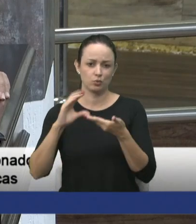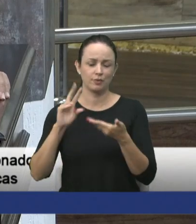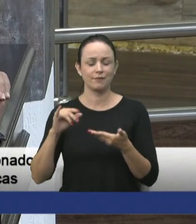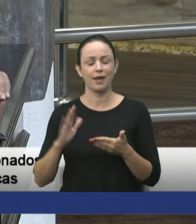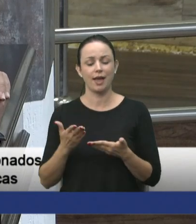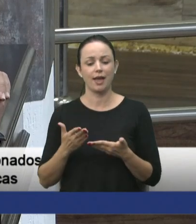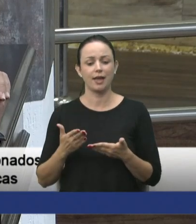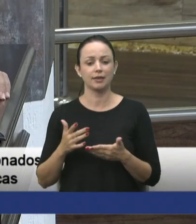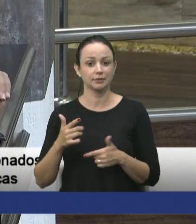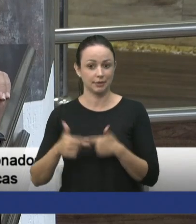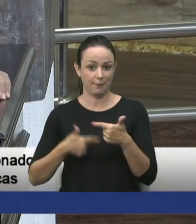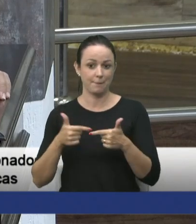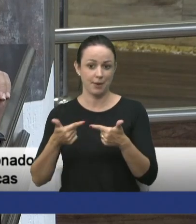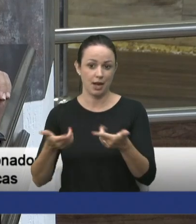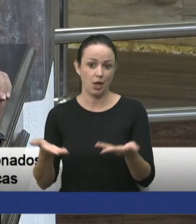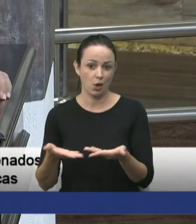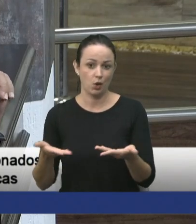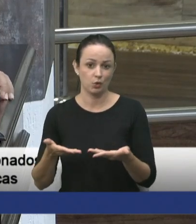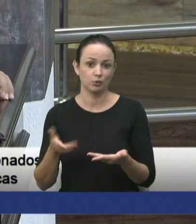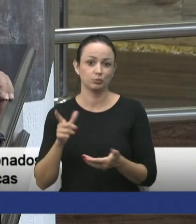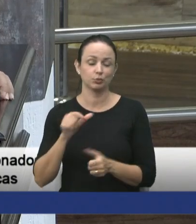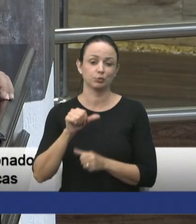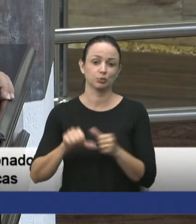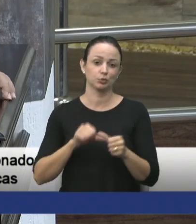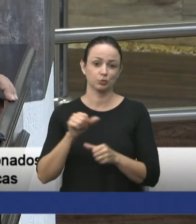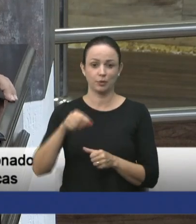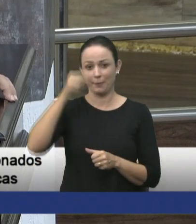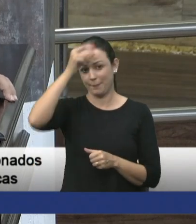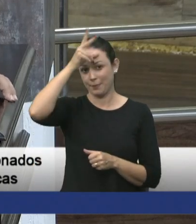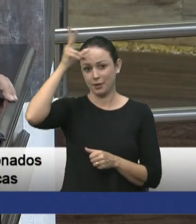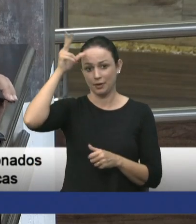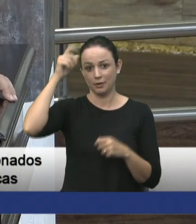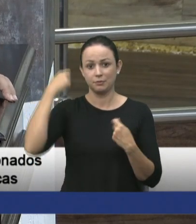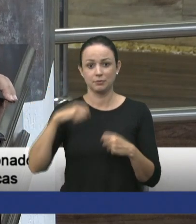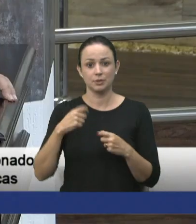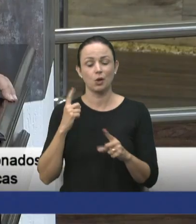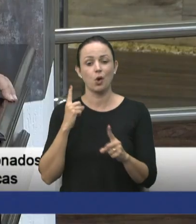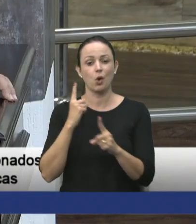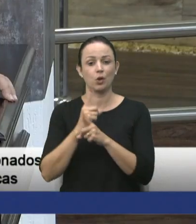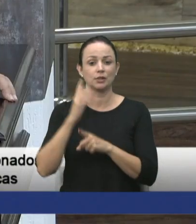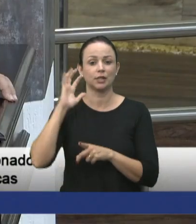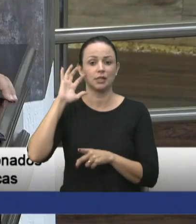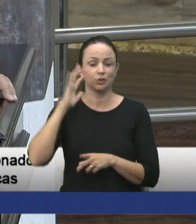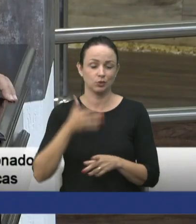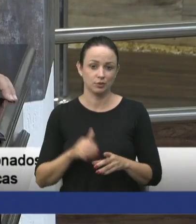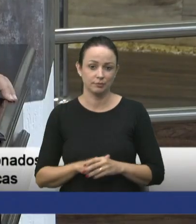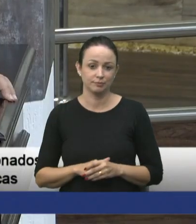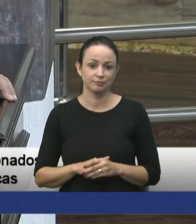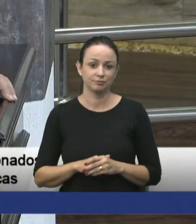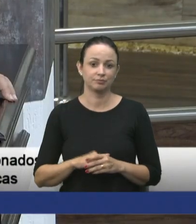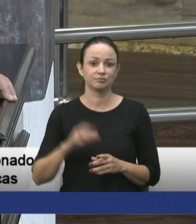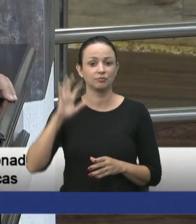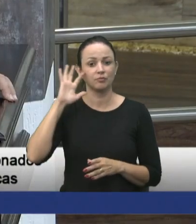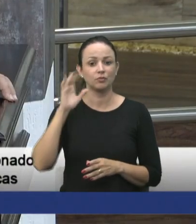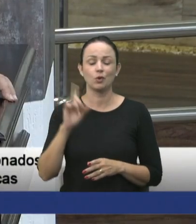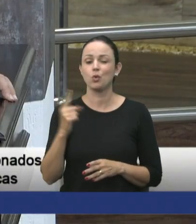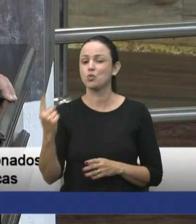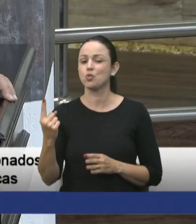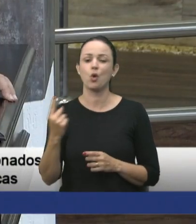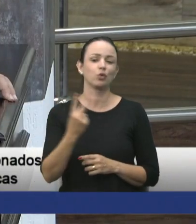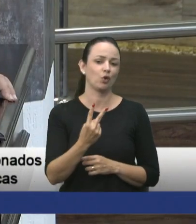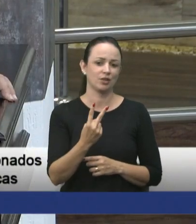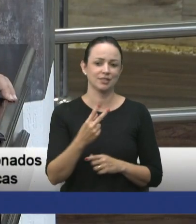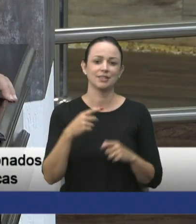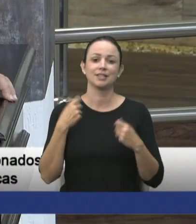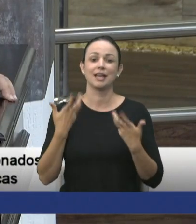agora também para que isso seja revertido, que a prefeitura tem que encontrar a solução. E solução não é para um ou dois. A